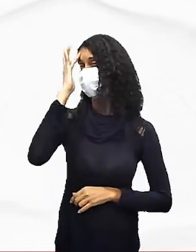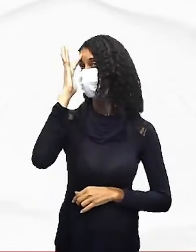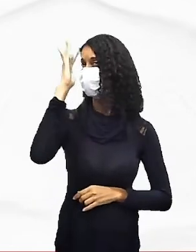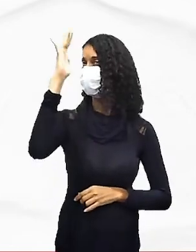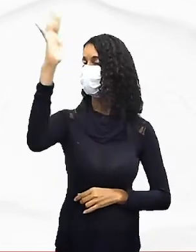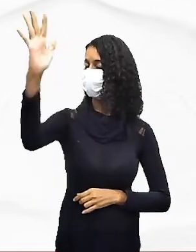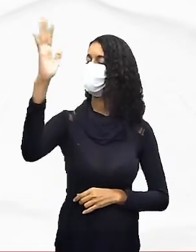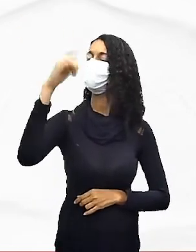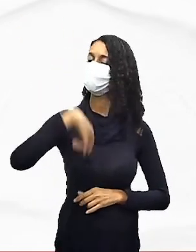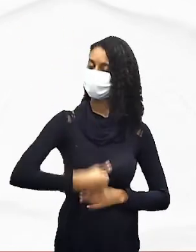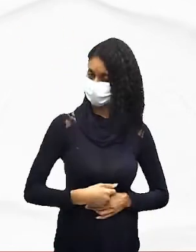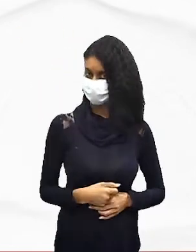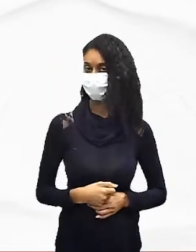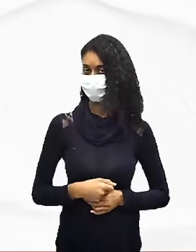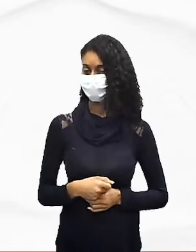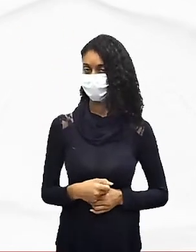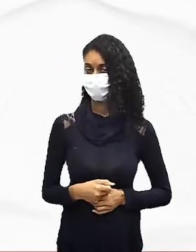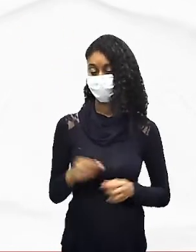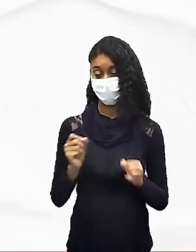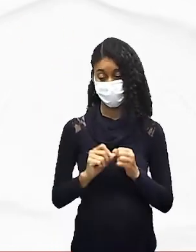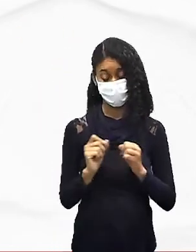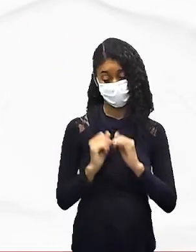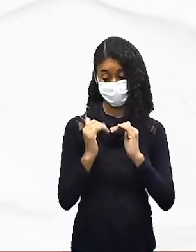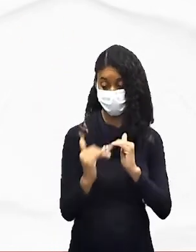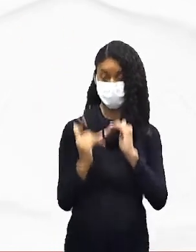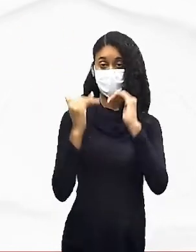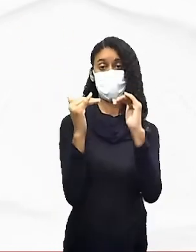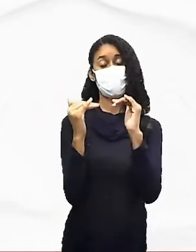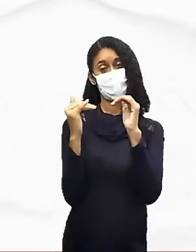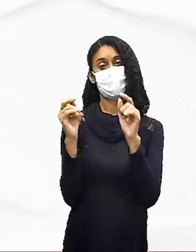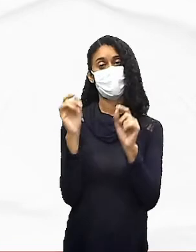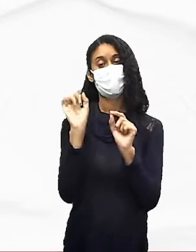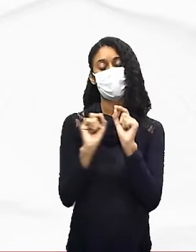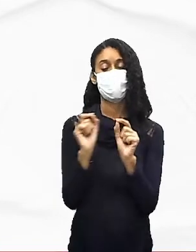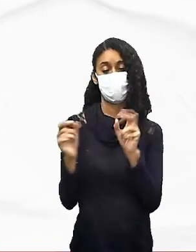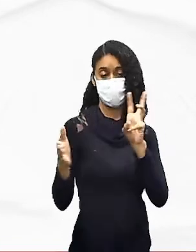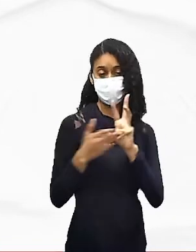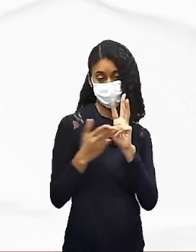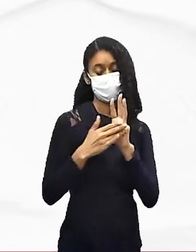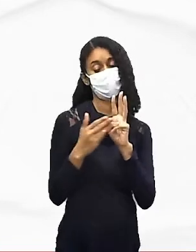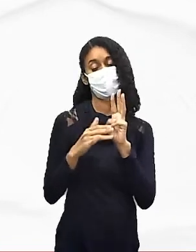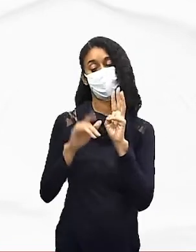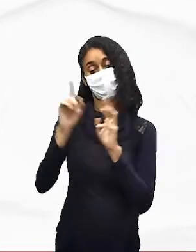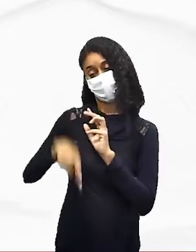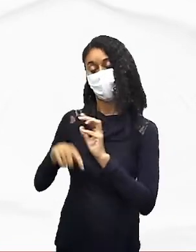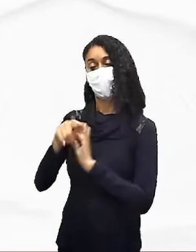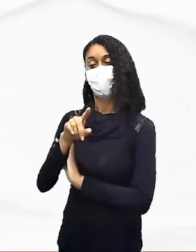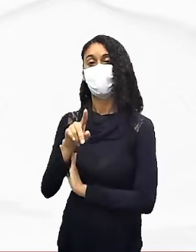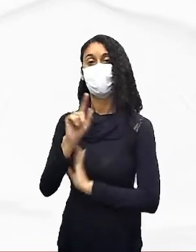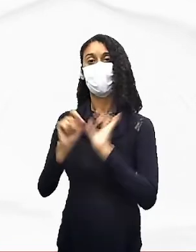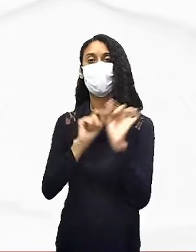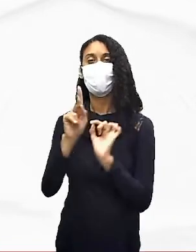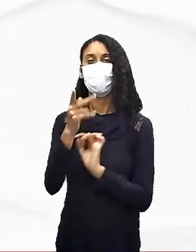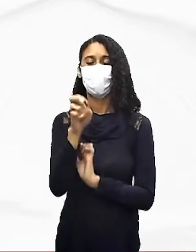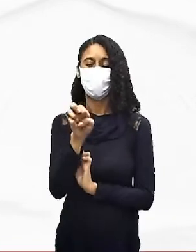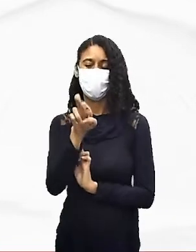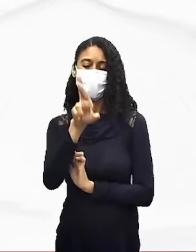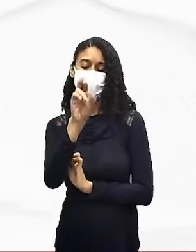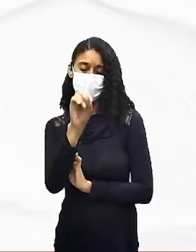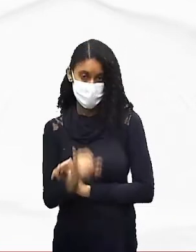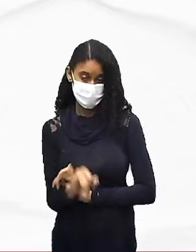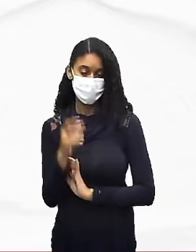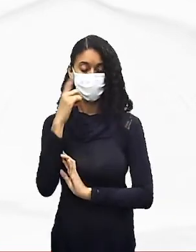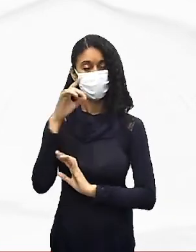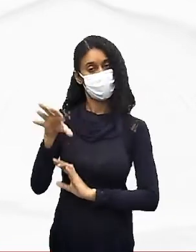idealizado, até exagerado, levado o índio à condição de herói, né? Ouvi-me, guerreiros, ouvi